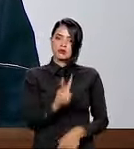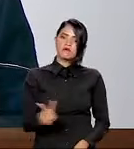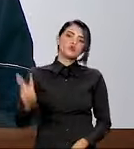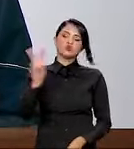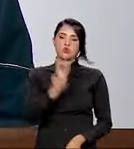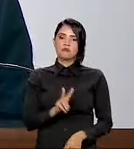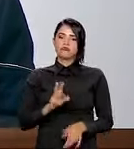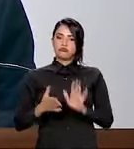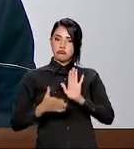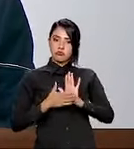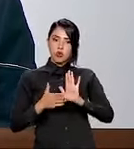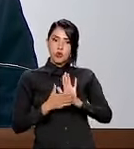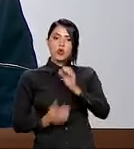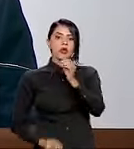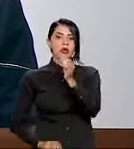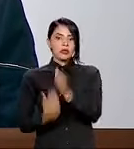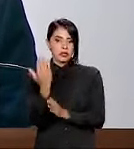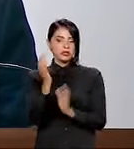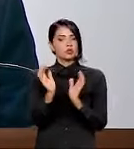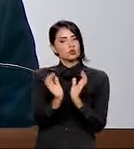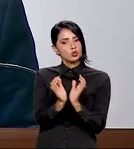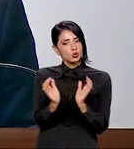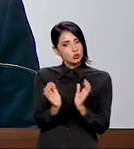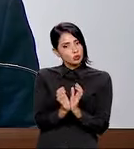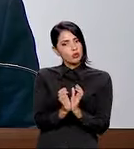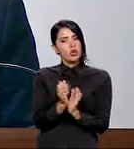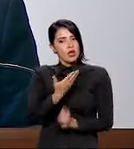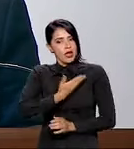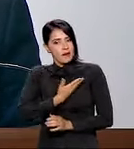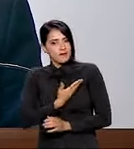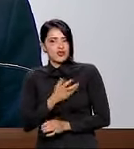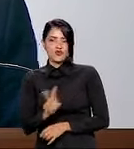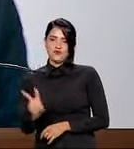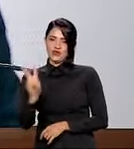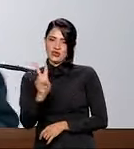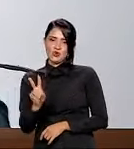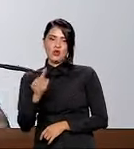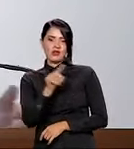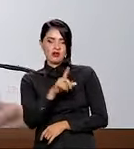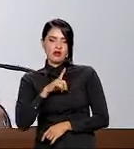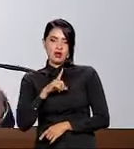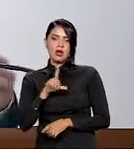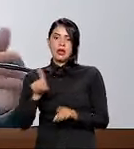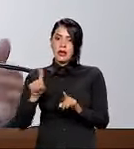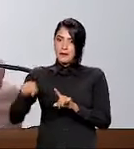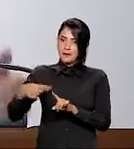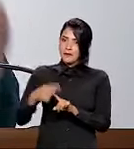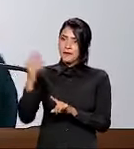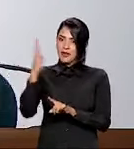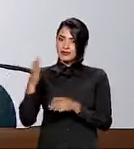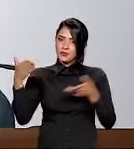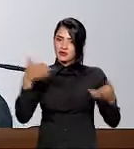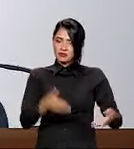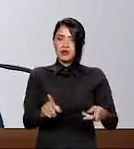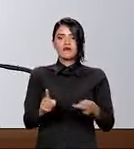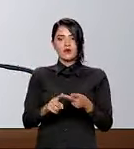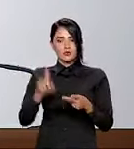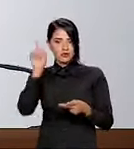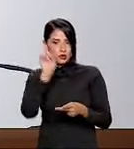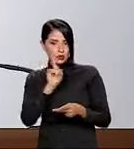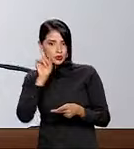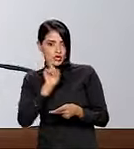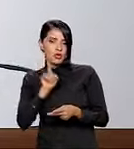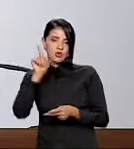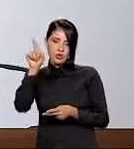Eu propus a criação do grupo de amigos da Venezuela. além do Brasil, participavam os Estados Unidos, que